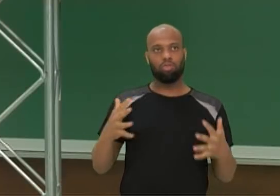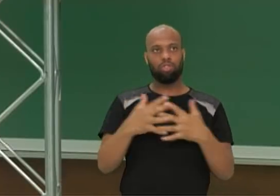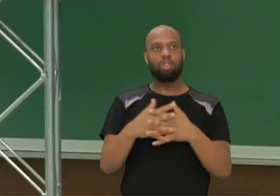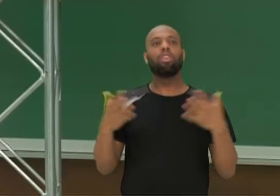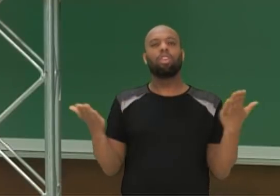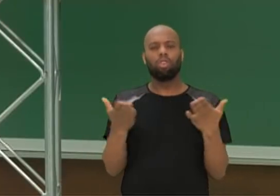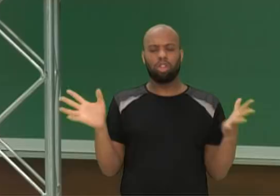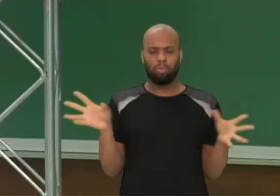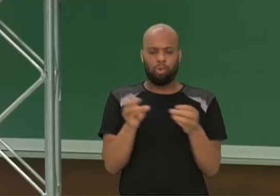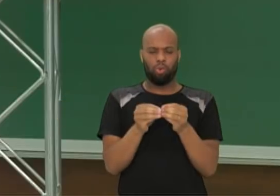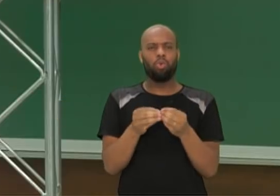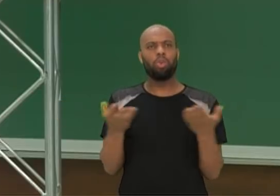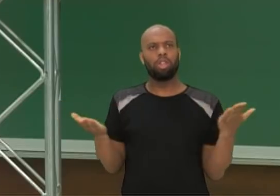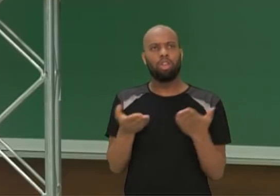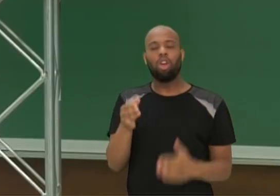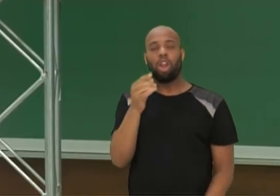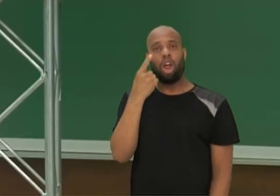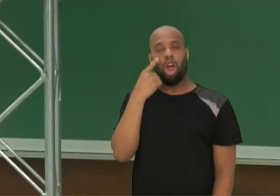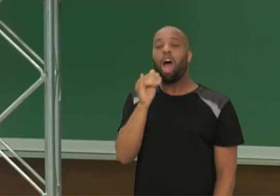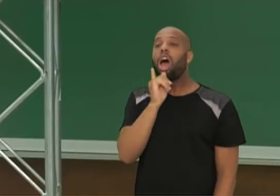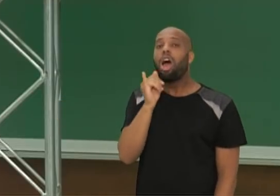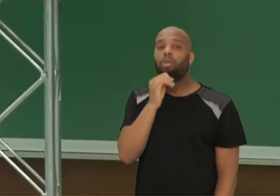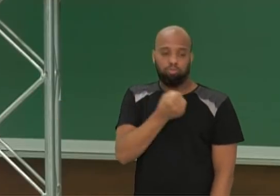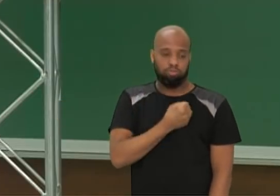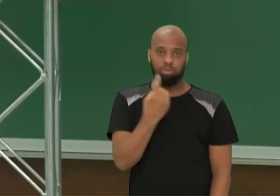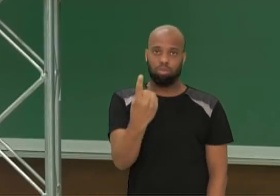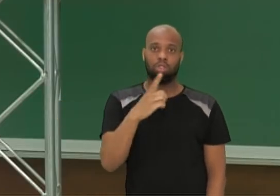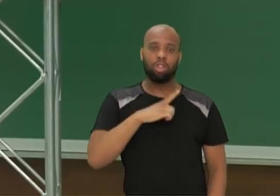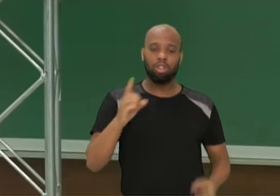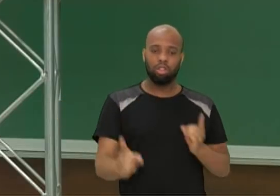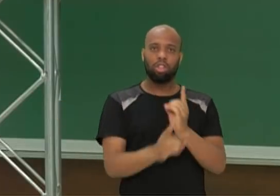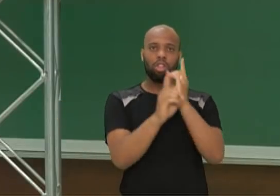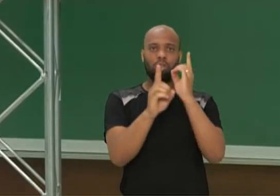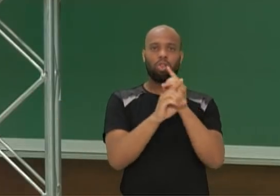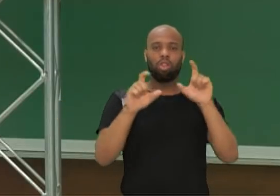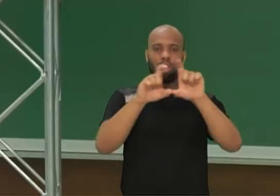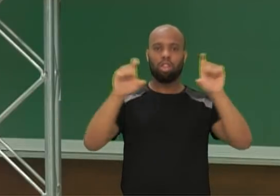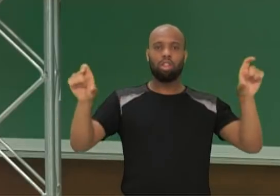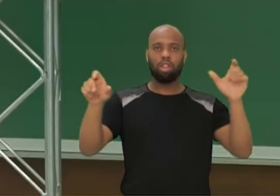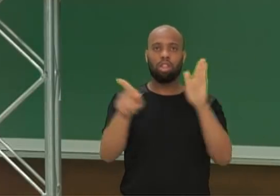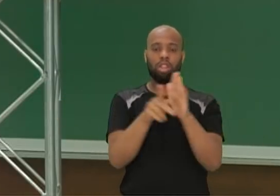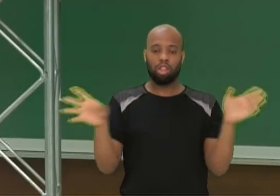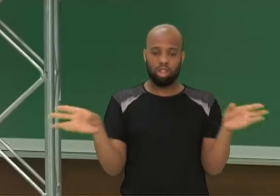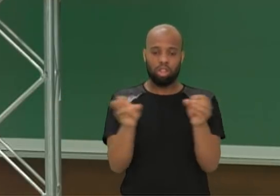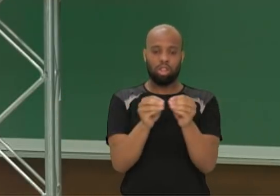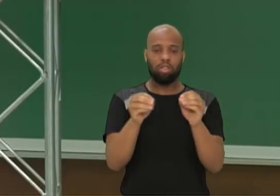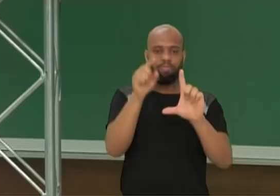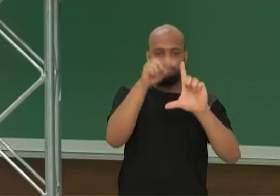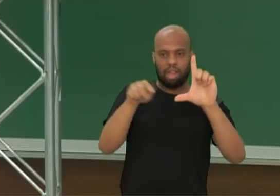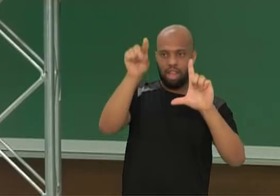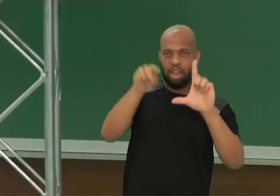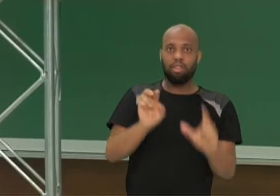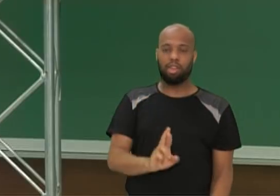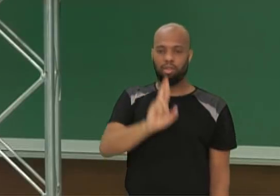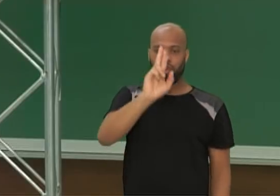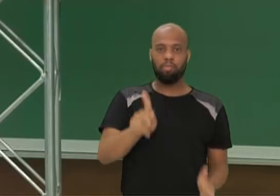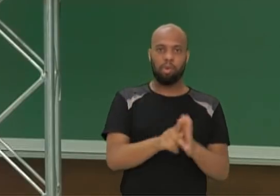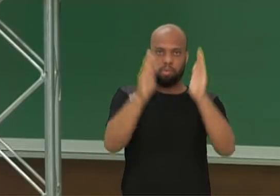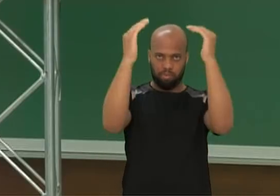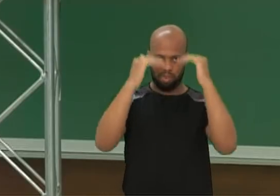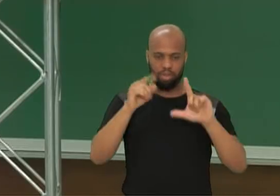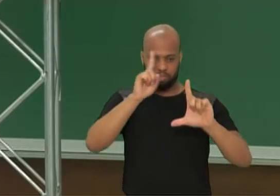essa parte, vamos olhar aqui o exemplo 1, determinar a equação reduzida da parábola representada na figura